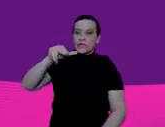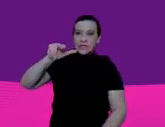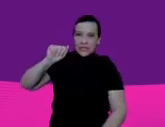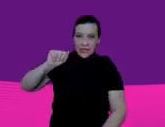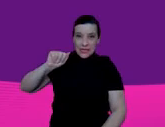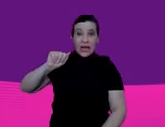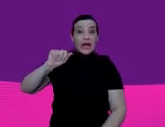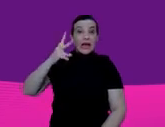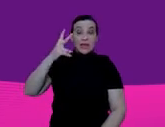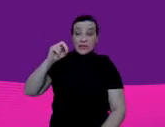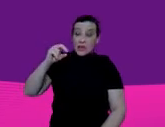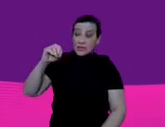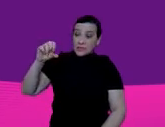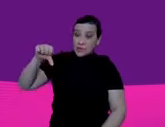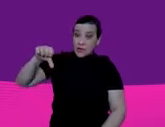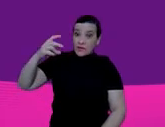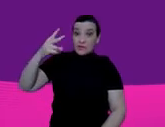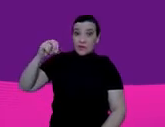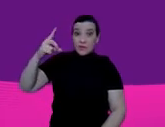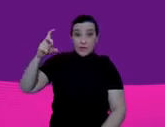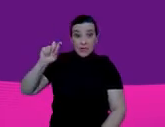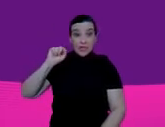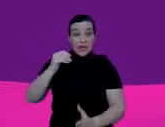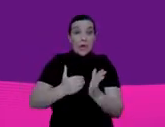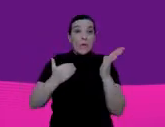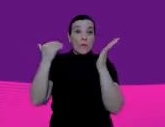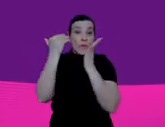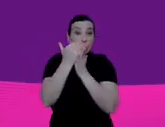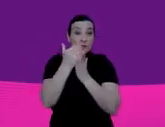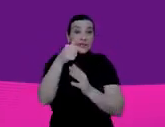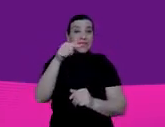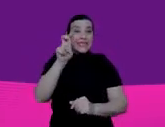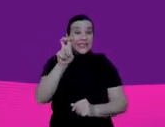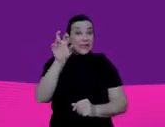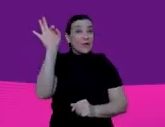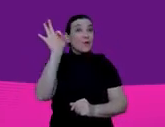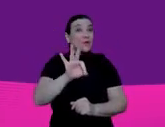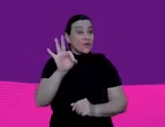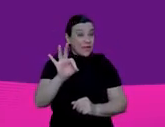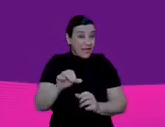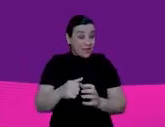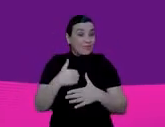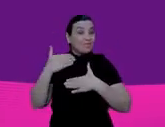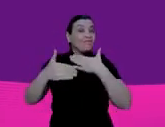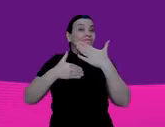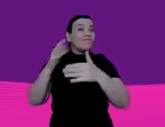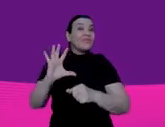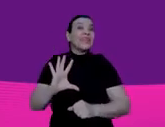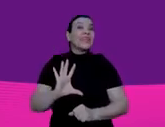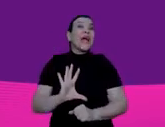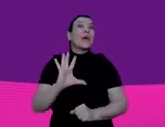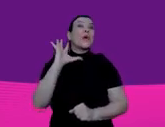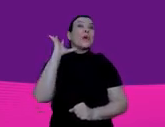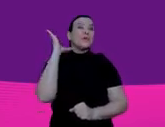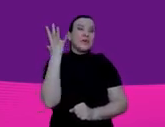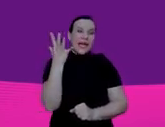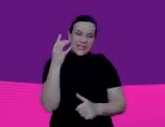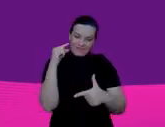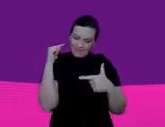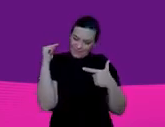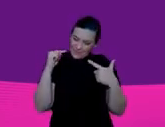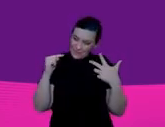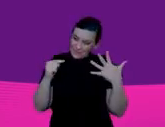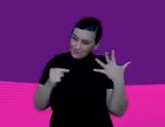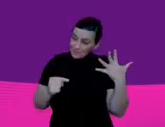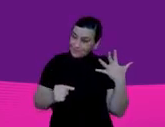de 465%. E quais são as consequências desses fatores, desses problemas